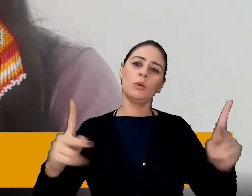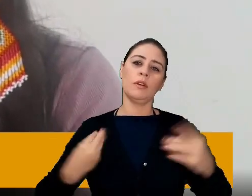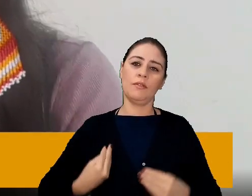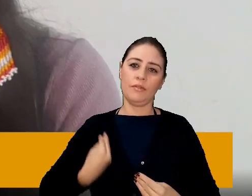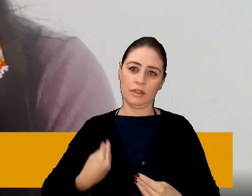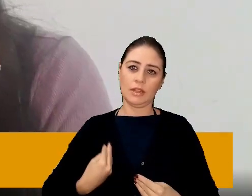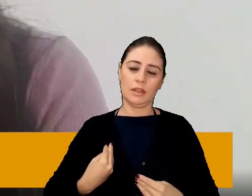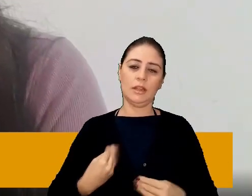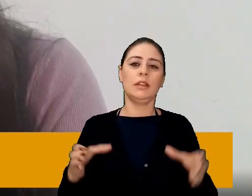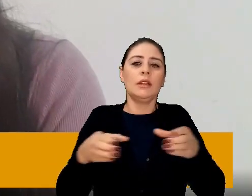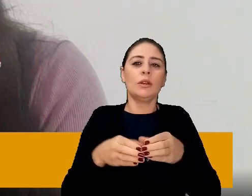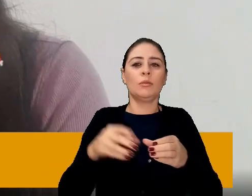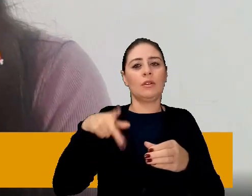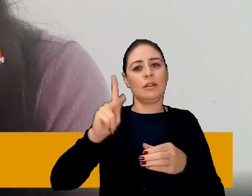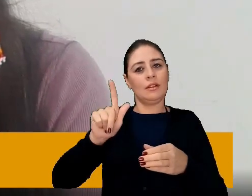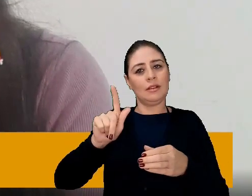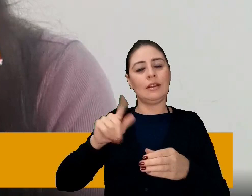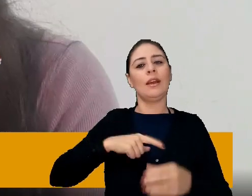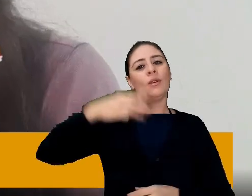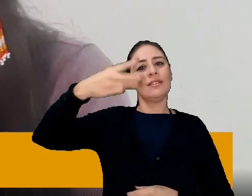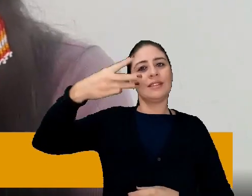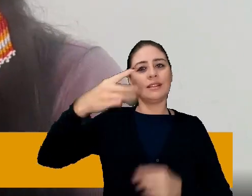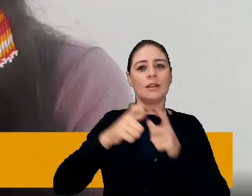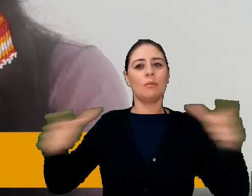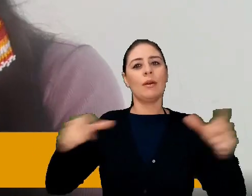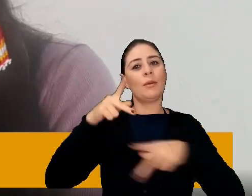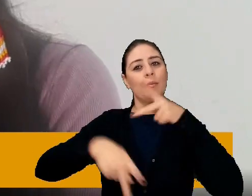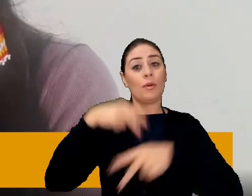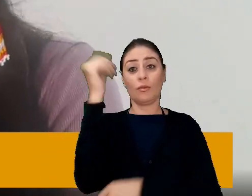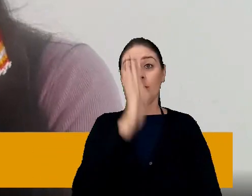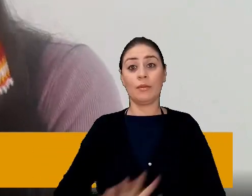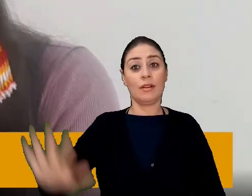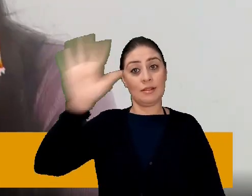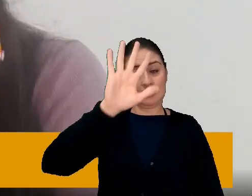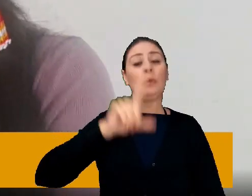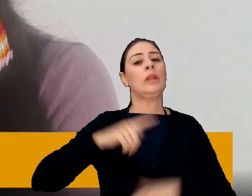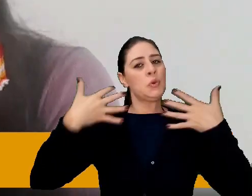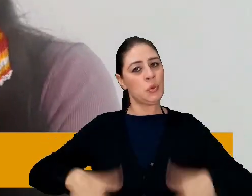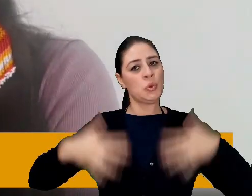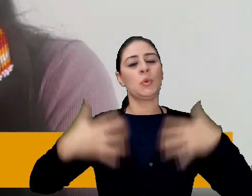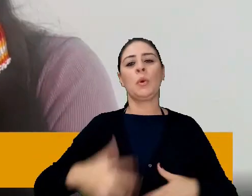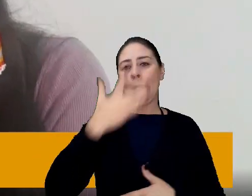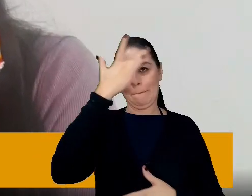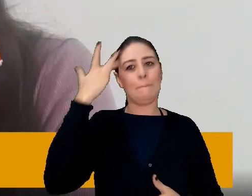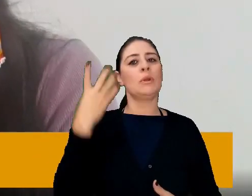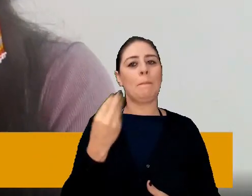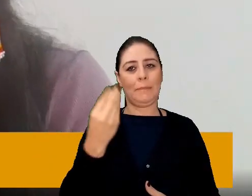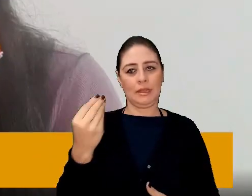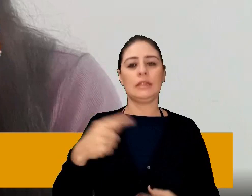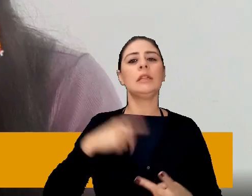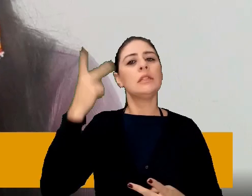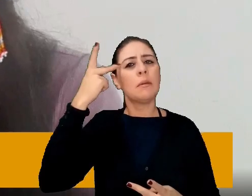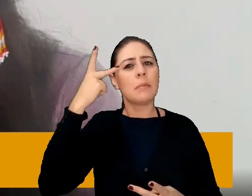povo caingangue é o terceiro maior povo do Brasil. Então, é um povo que tem bastante caingangue e tem bastante aldeia.